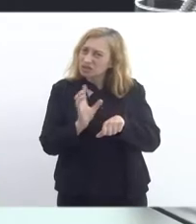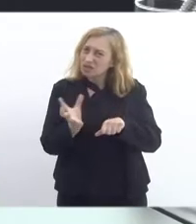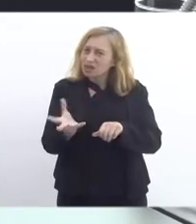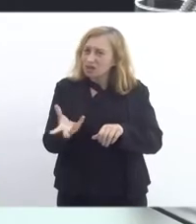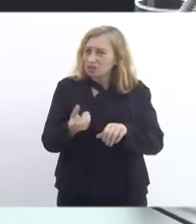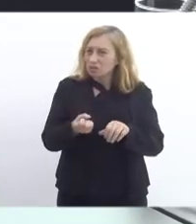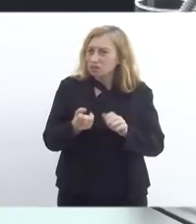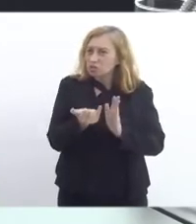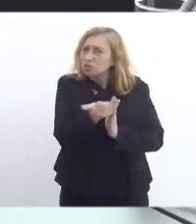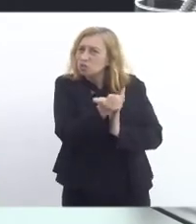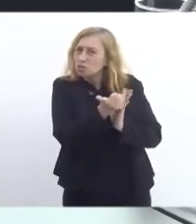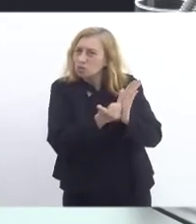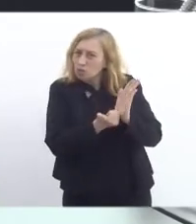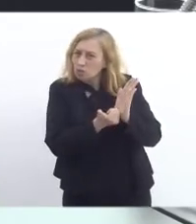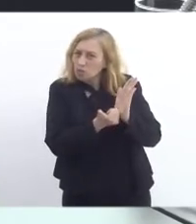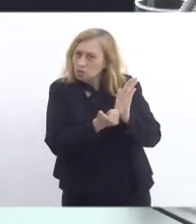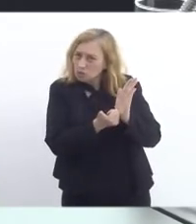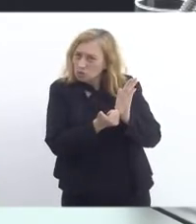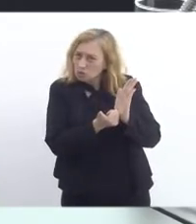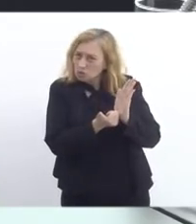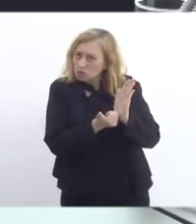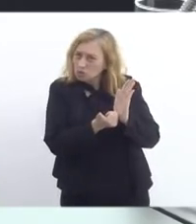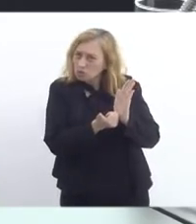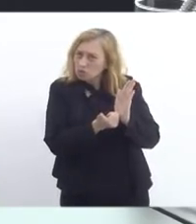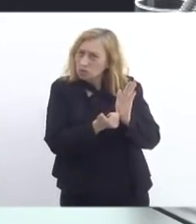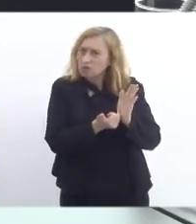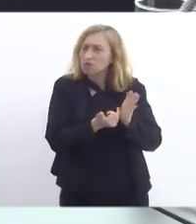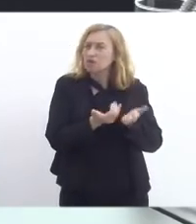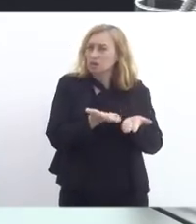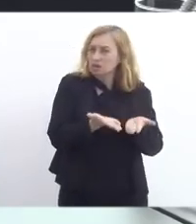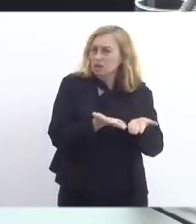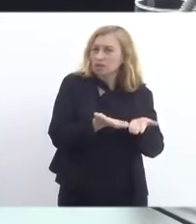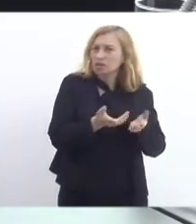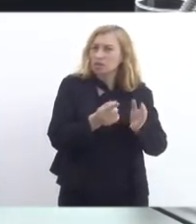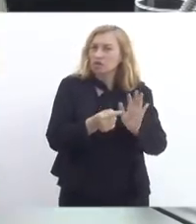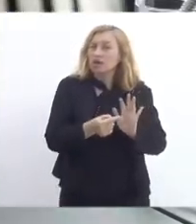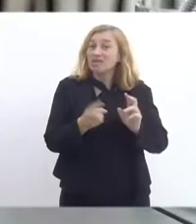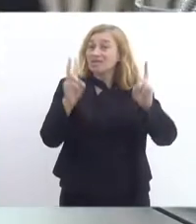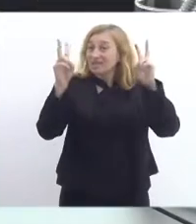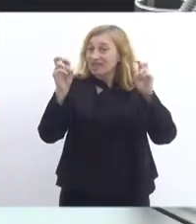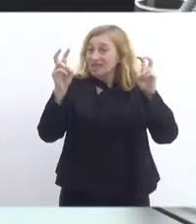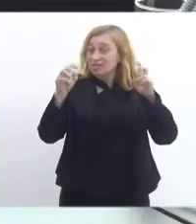Esse tema é tratado em legislação federal.